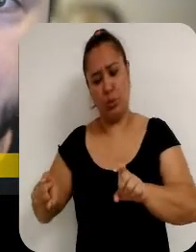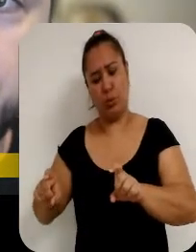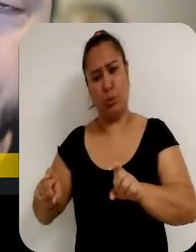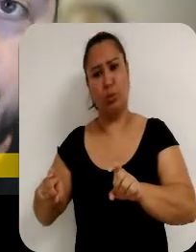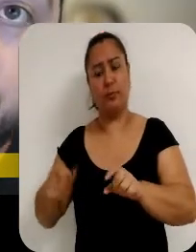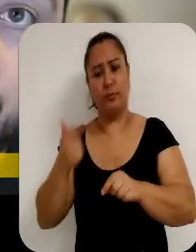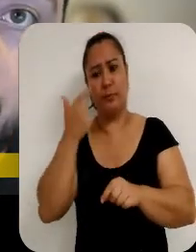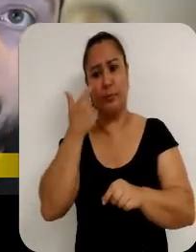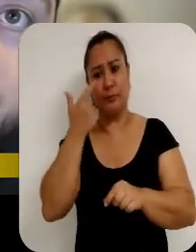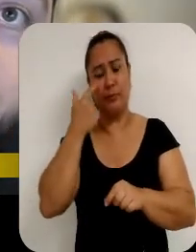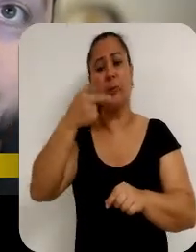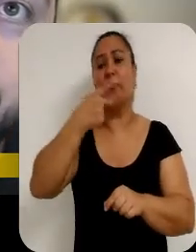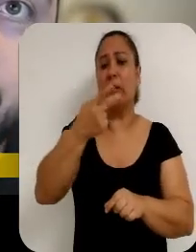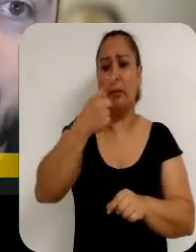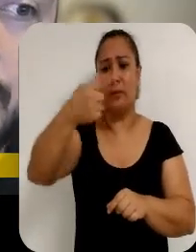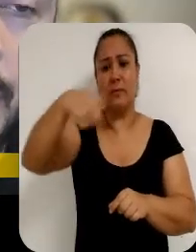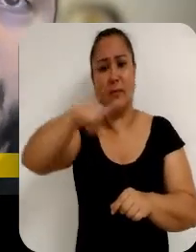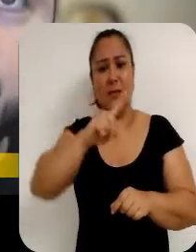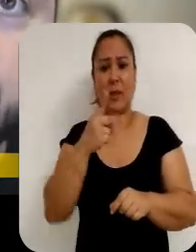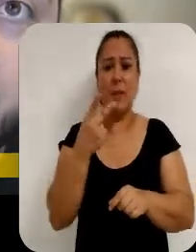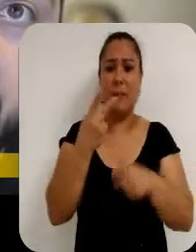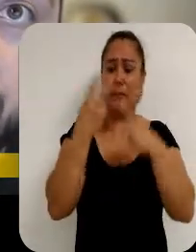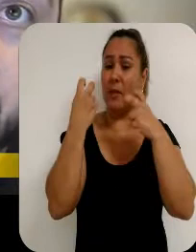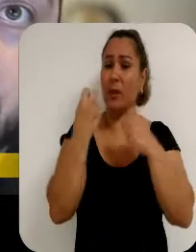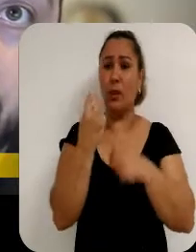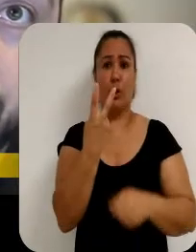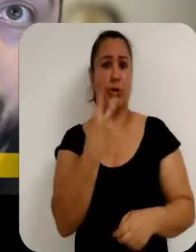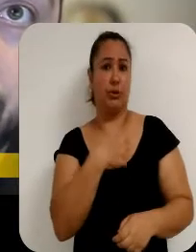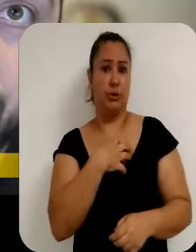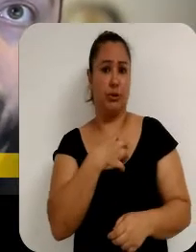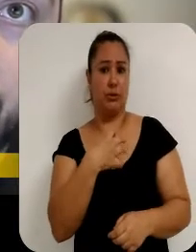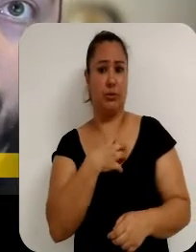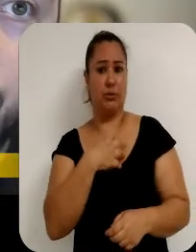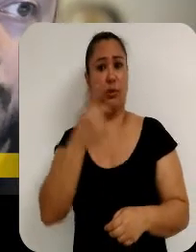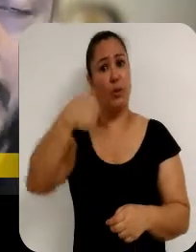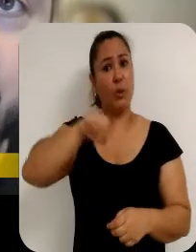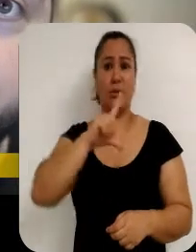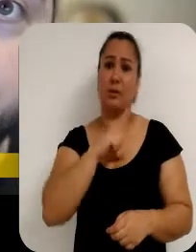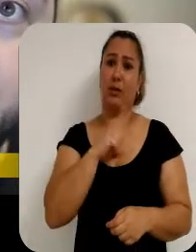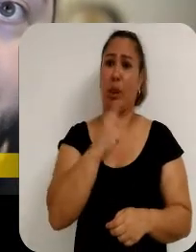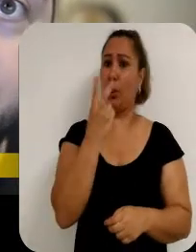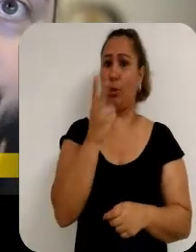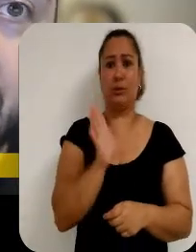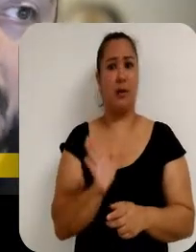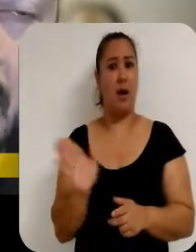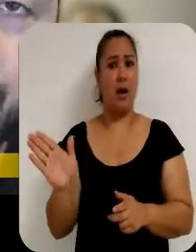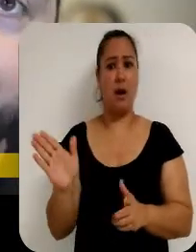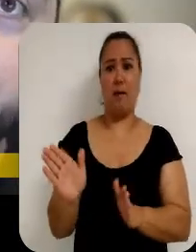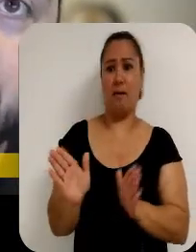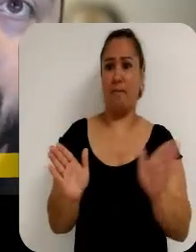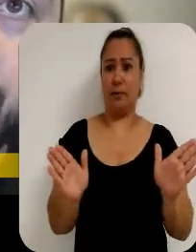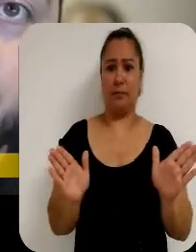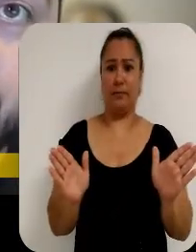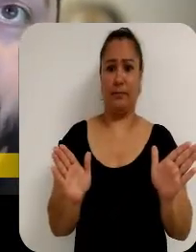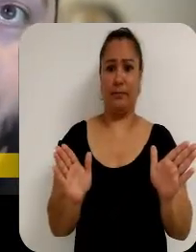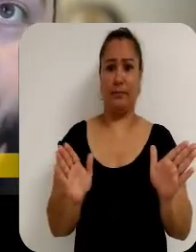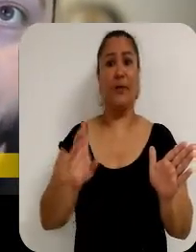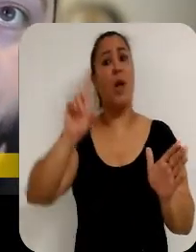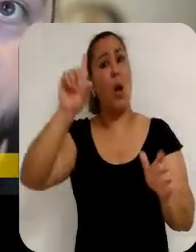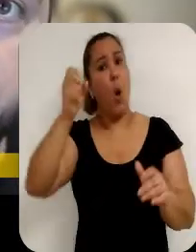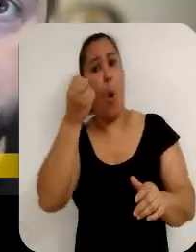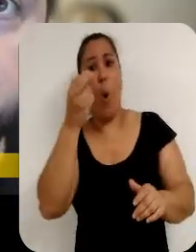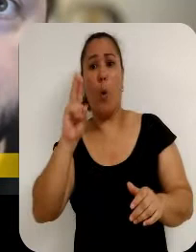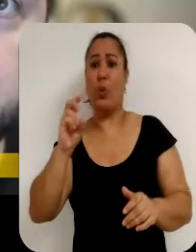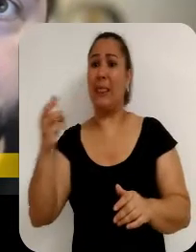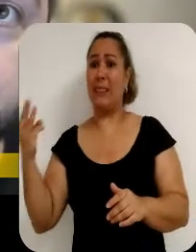essa questão de duas formas. A gente tem dois caminhos aqui. O terceiro, que era não fazer nada, felizmente está fora de questão